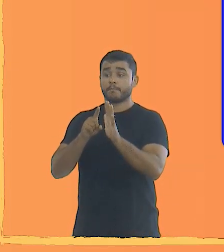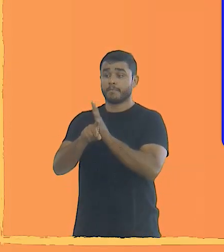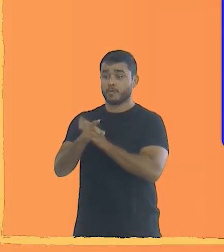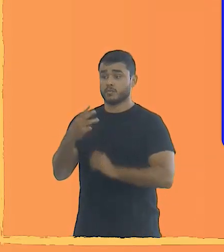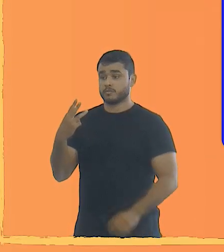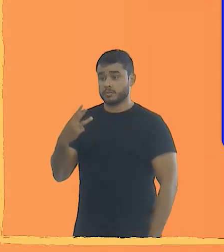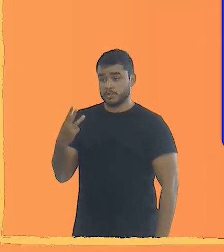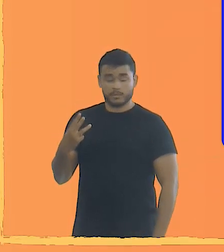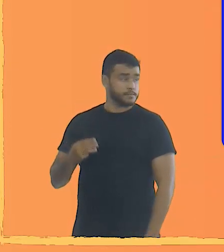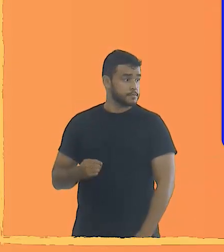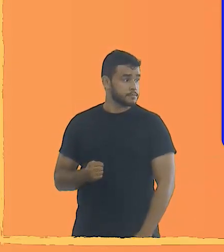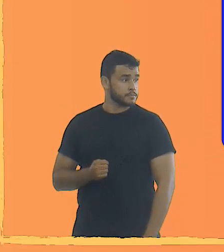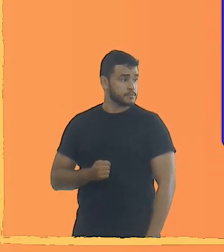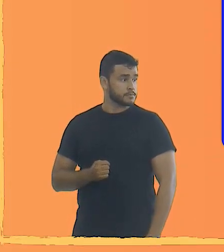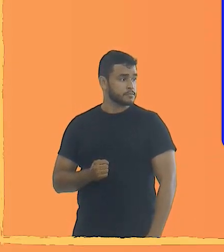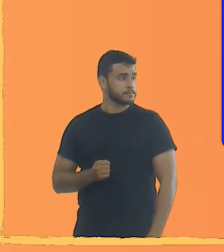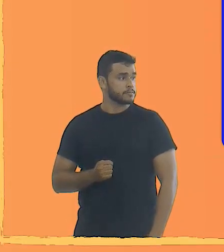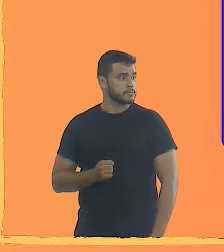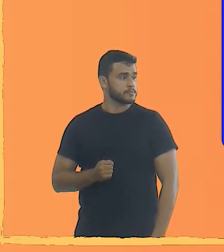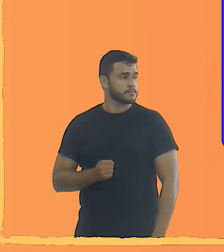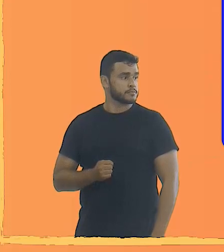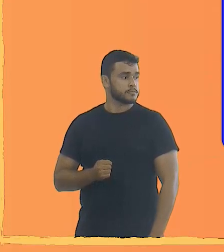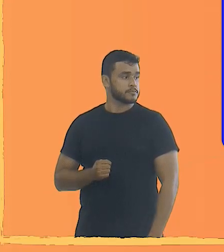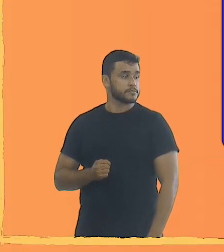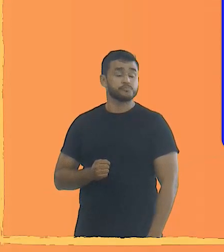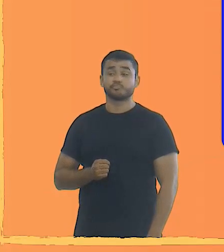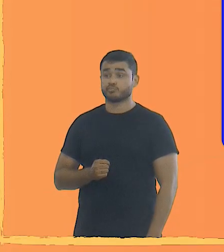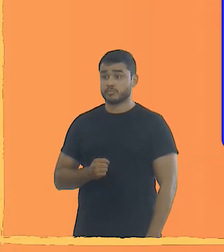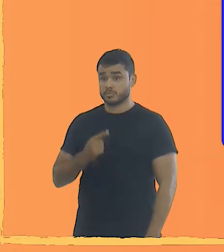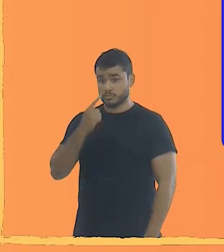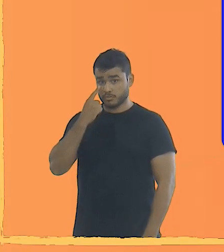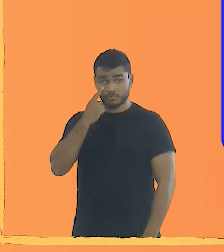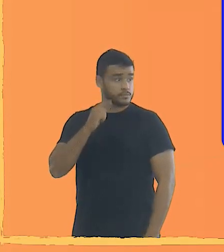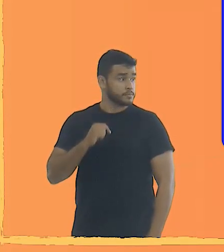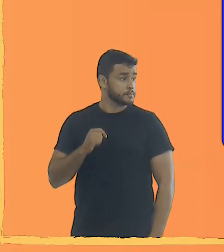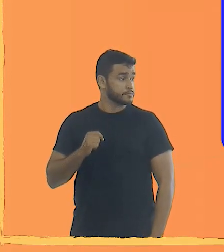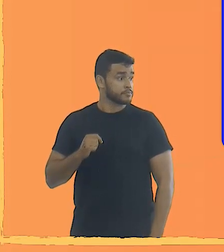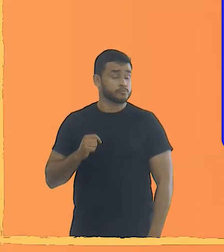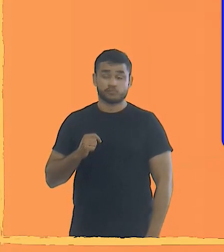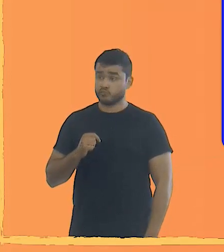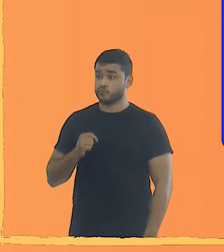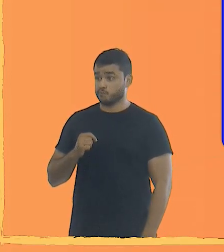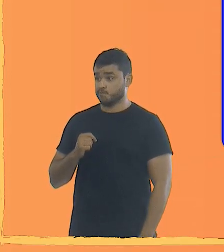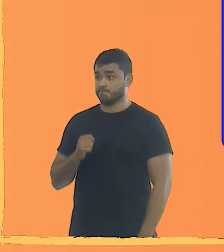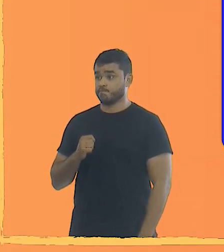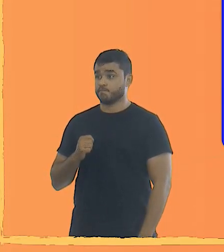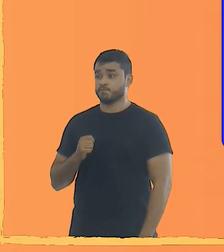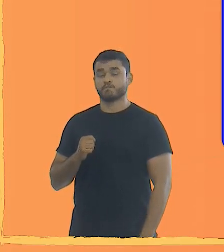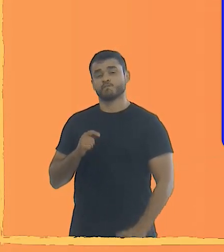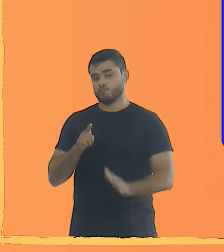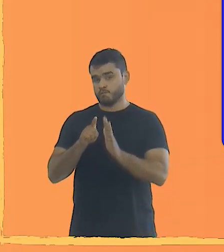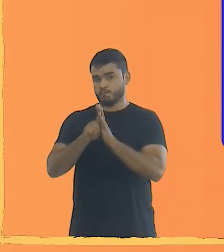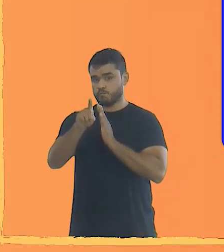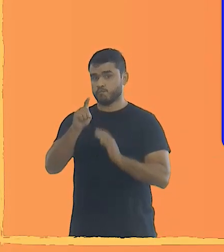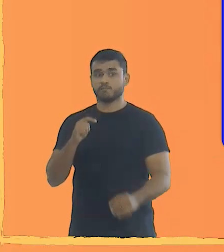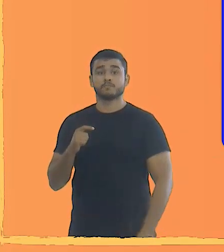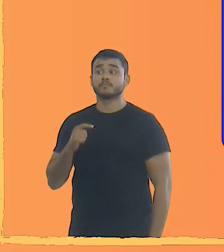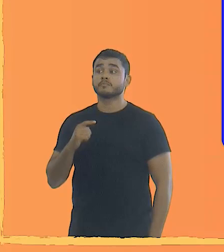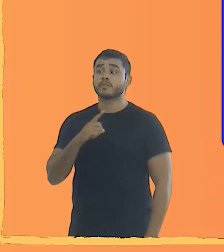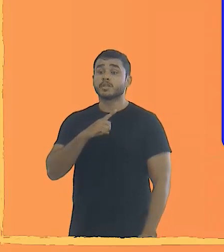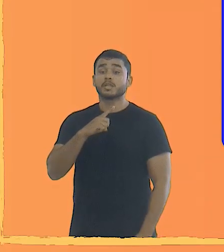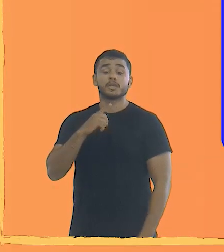trata a respeito do mesmo assunto. Um banco solicitou a seus clientes a criação de uma